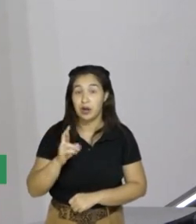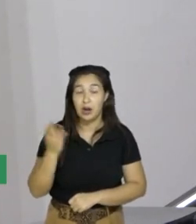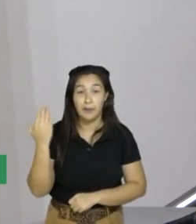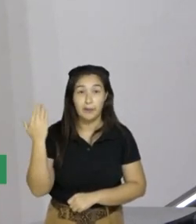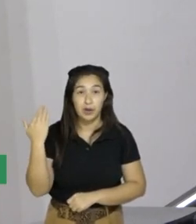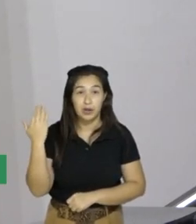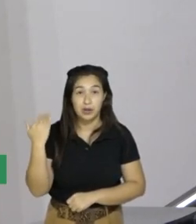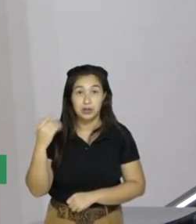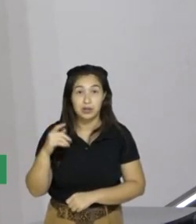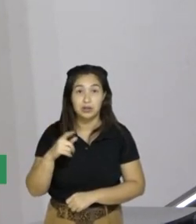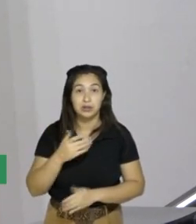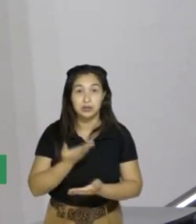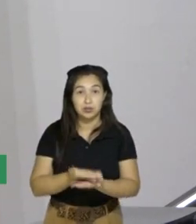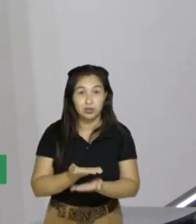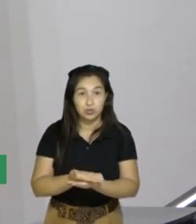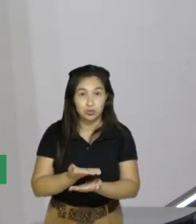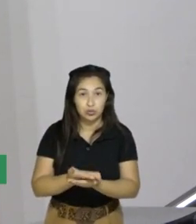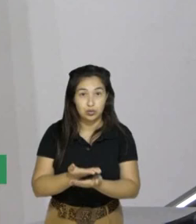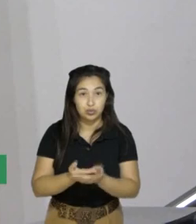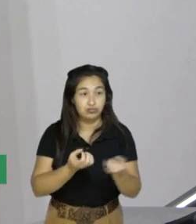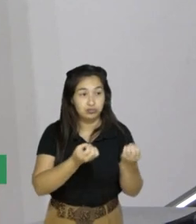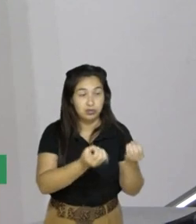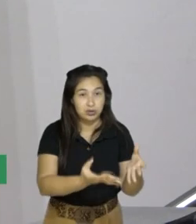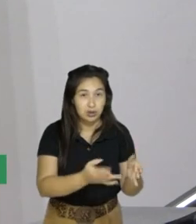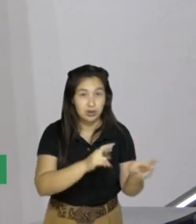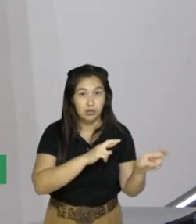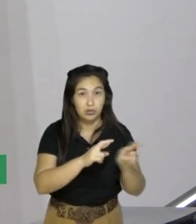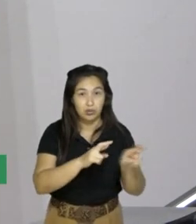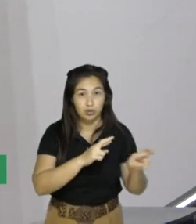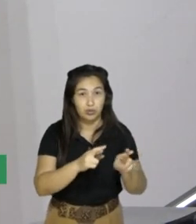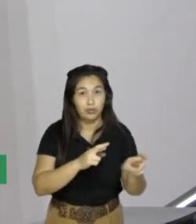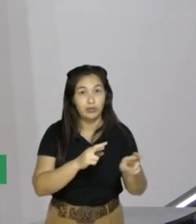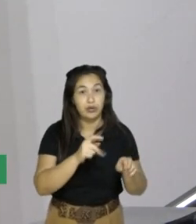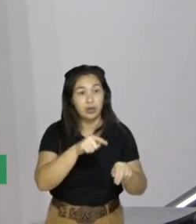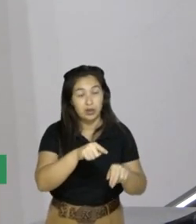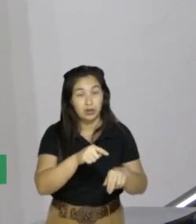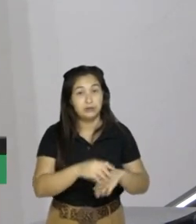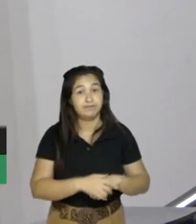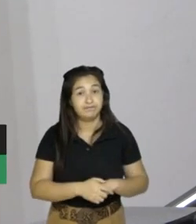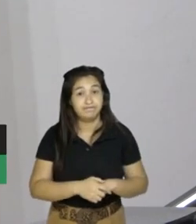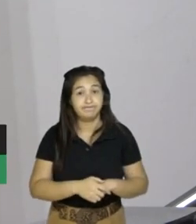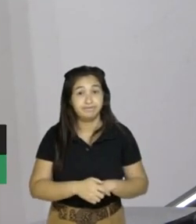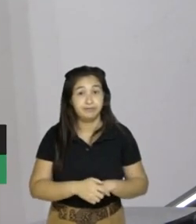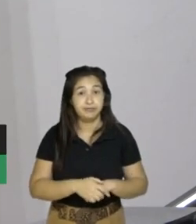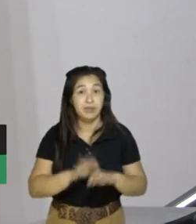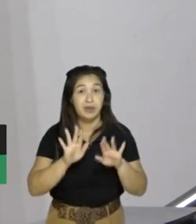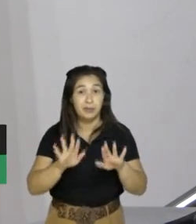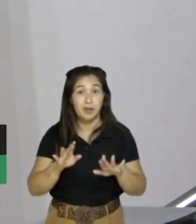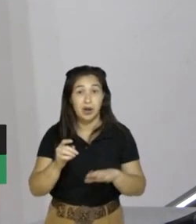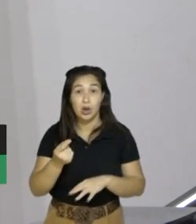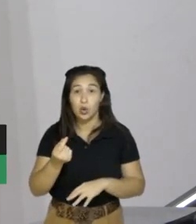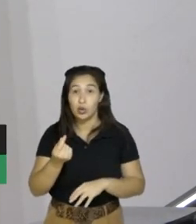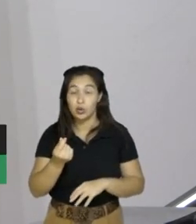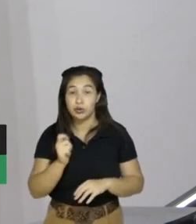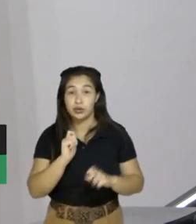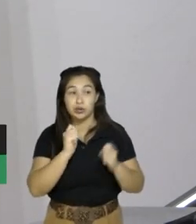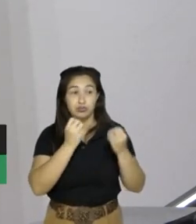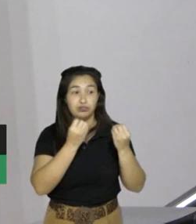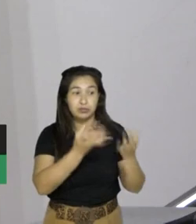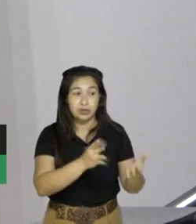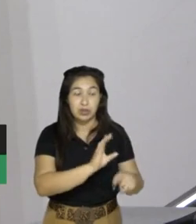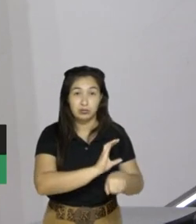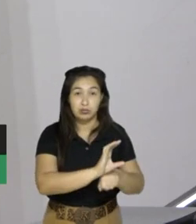estava estudando o projeto à disposição para transferir para esse fundo e só não transfere o recurso não tem como transferir